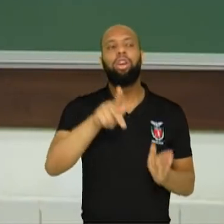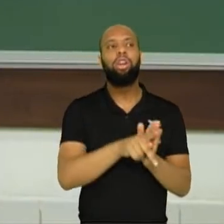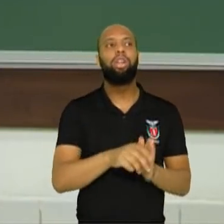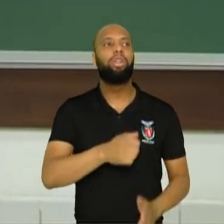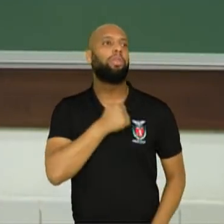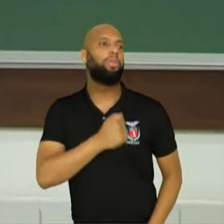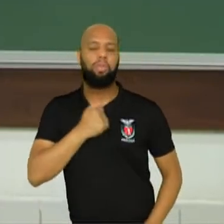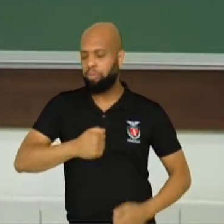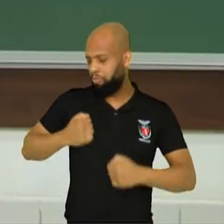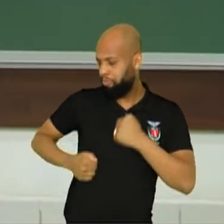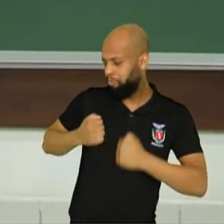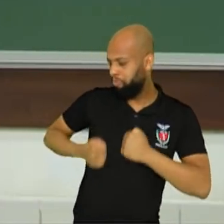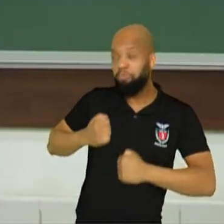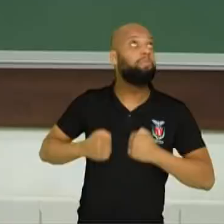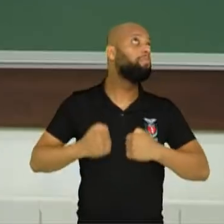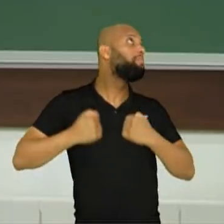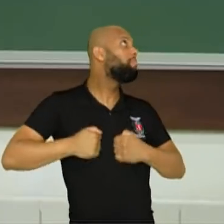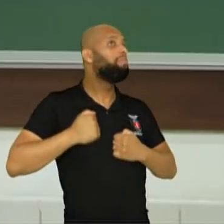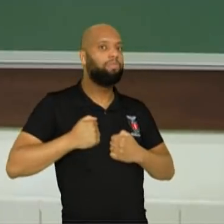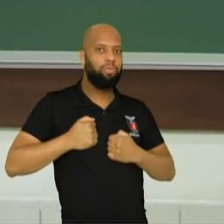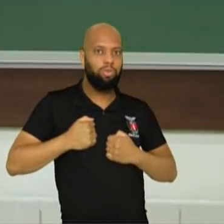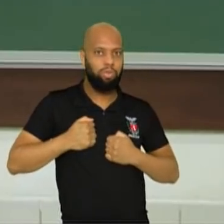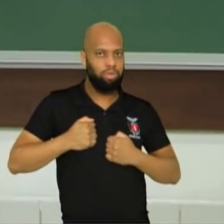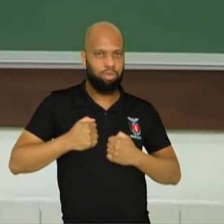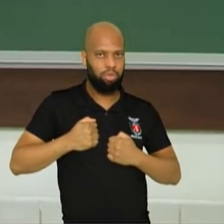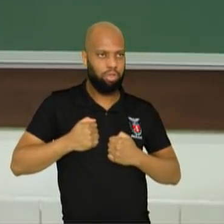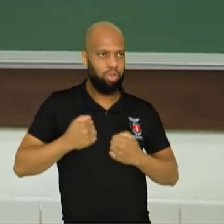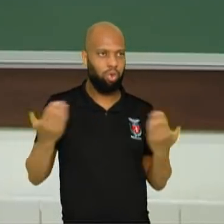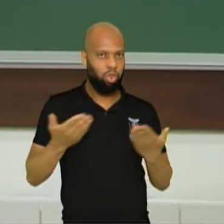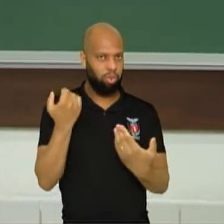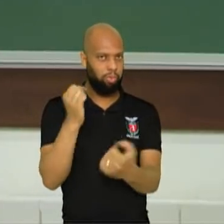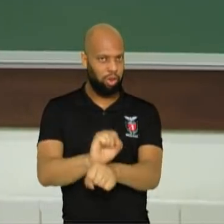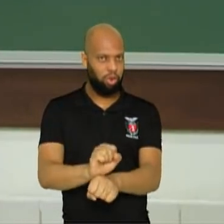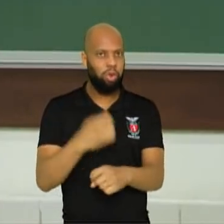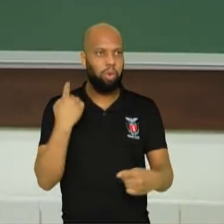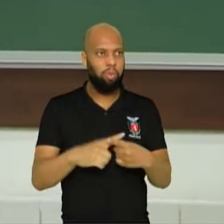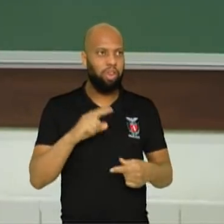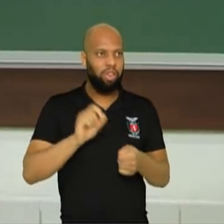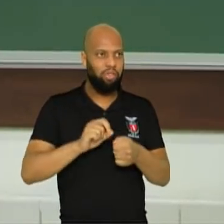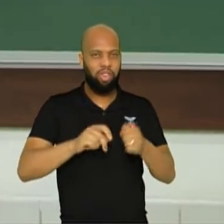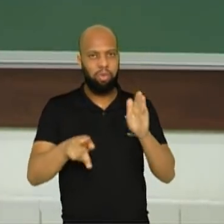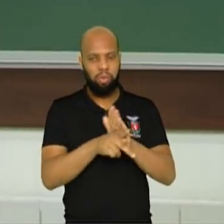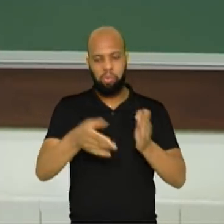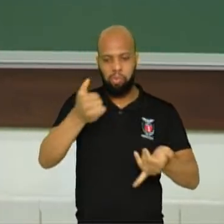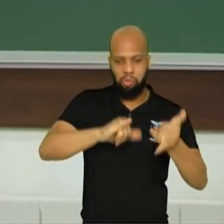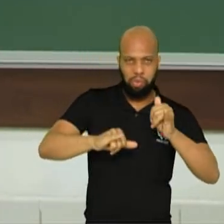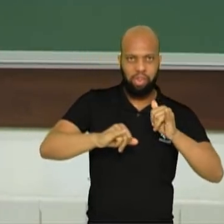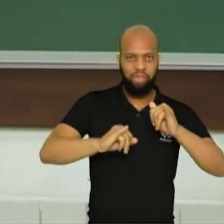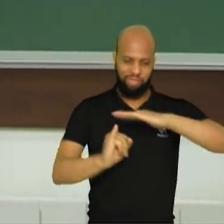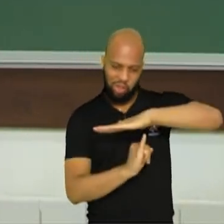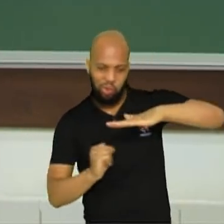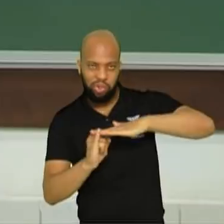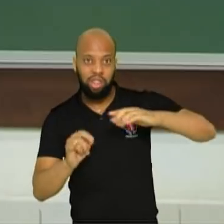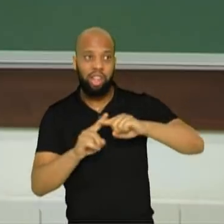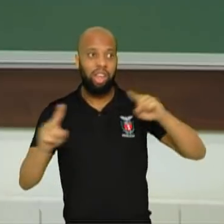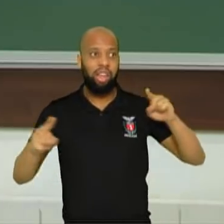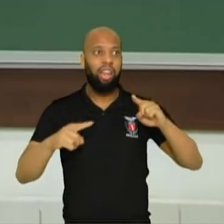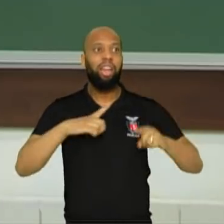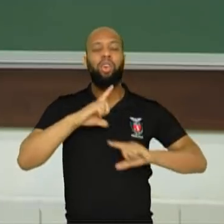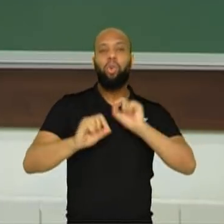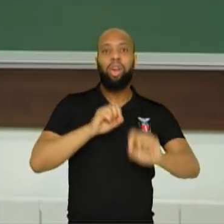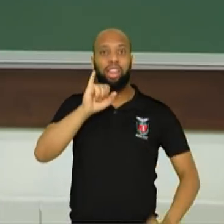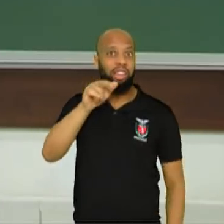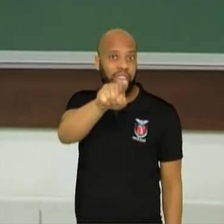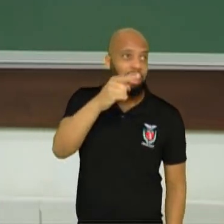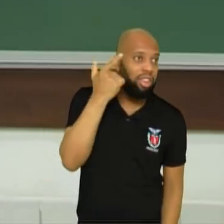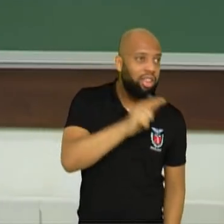banho. Hoje eles não usam mais, porque agora a gente tem uma esponja sintética. Mas essas esponjas aqui, se você